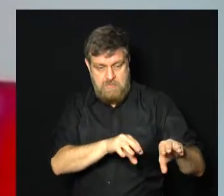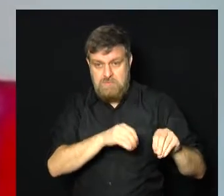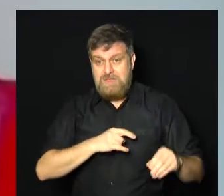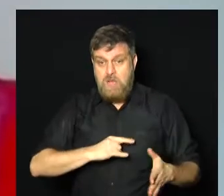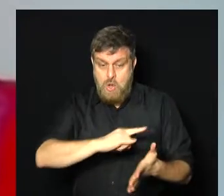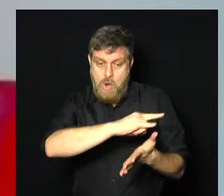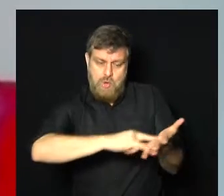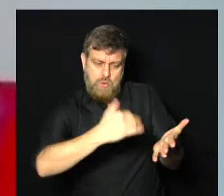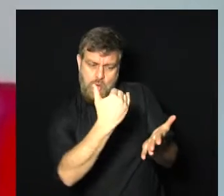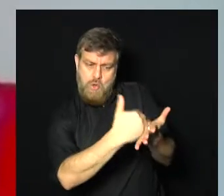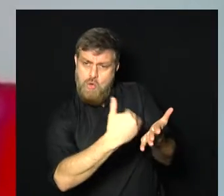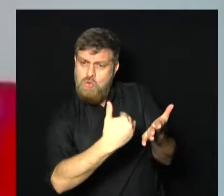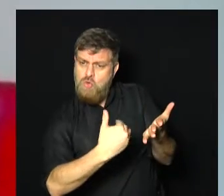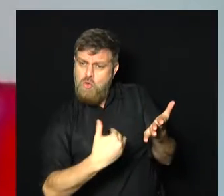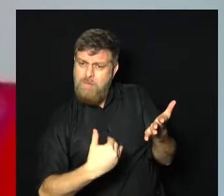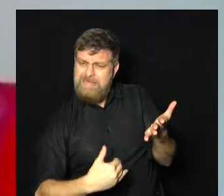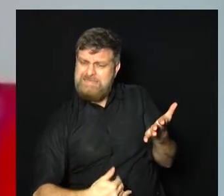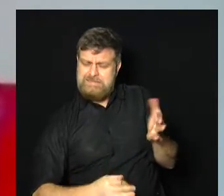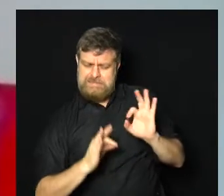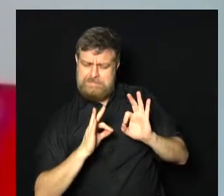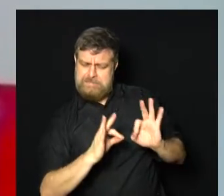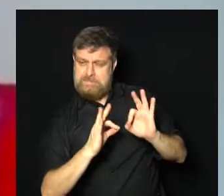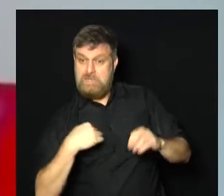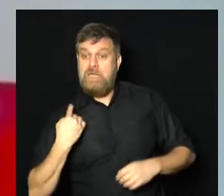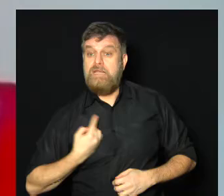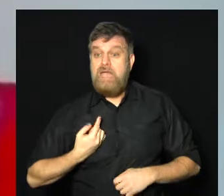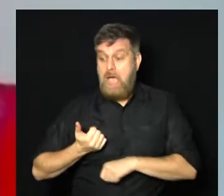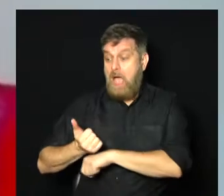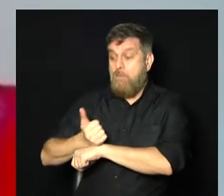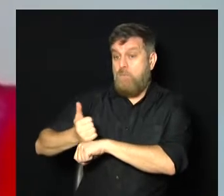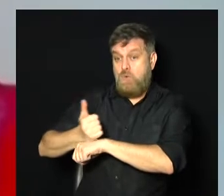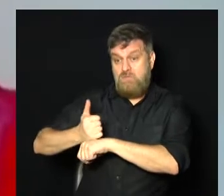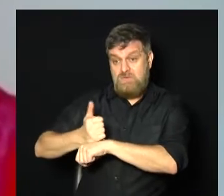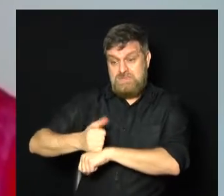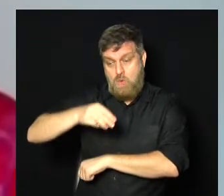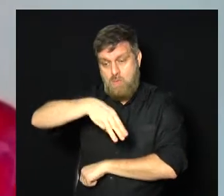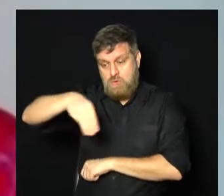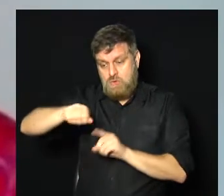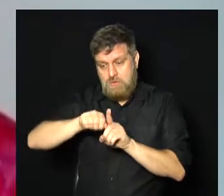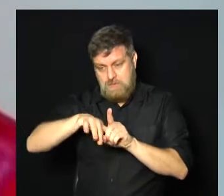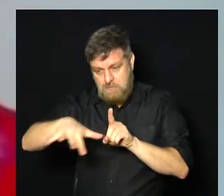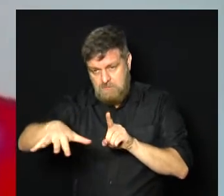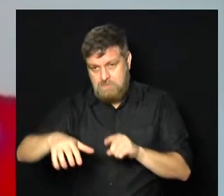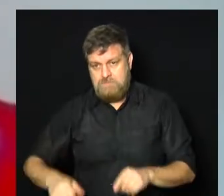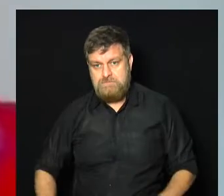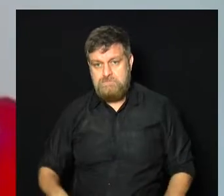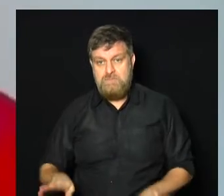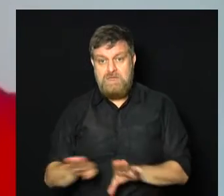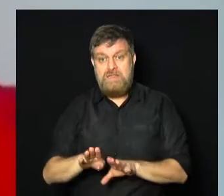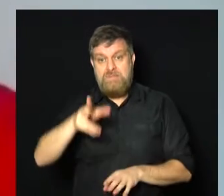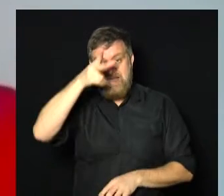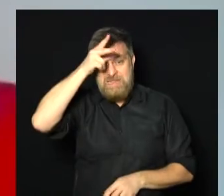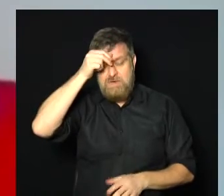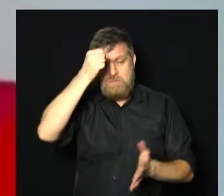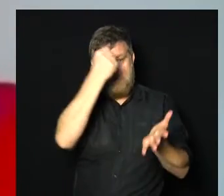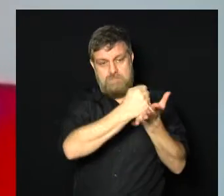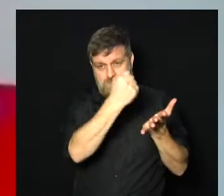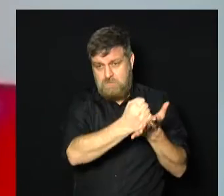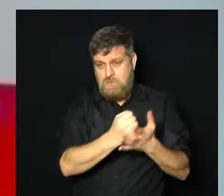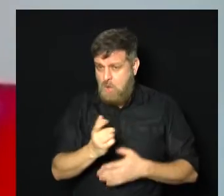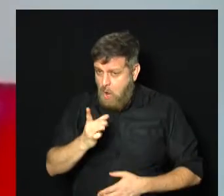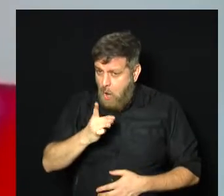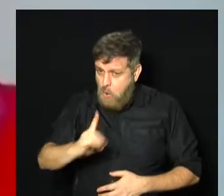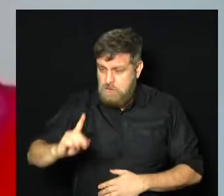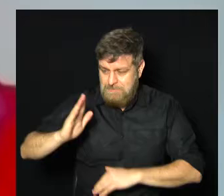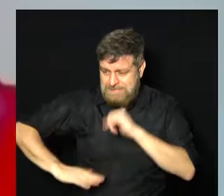modelo que discute a nossa carreira, e em março nós protocolamos na Prefeitura. Esse foi o nosso último